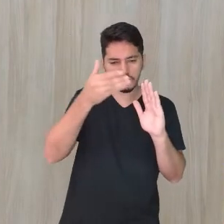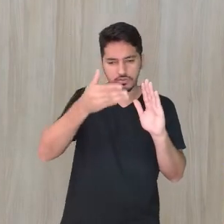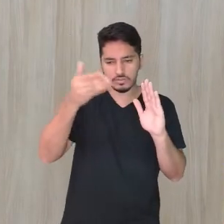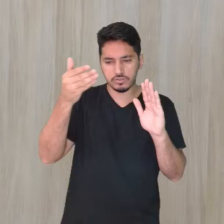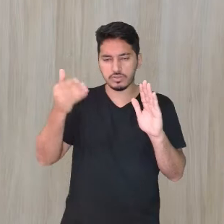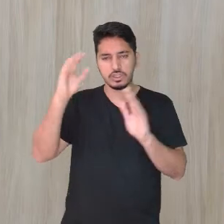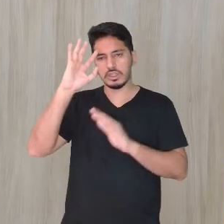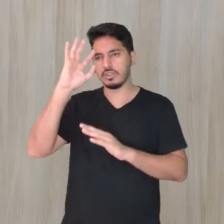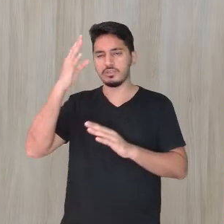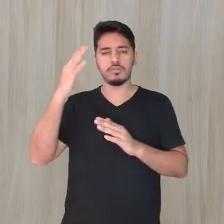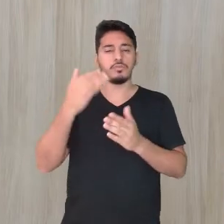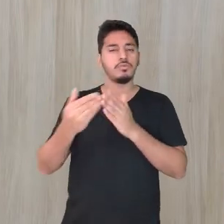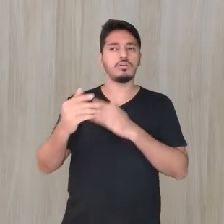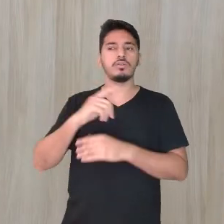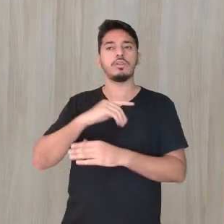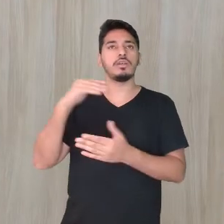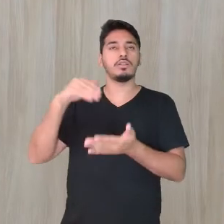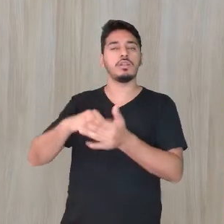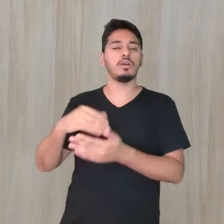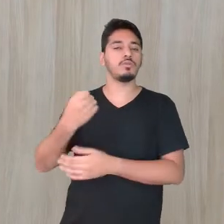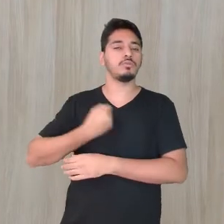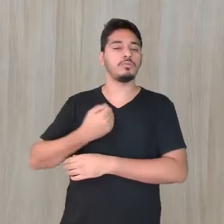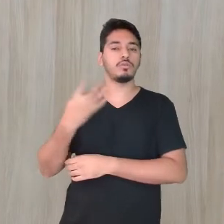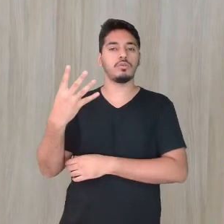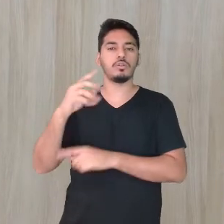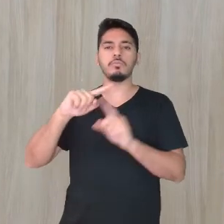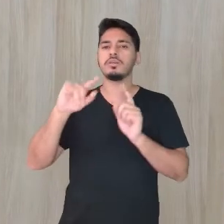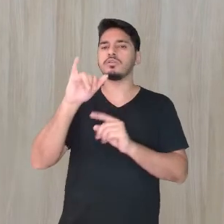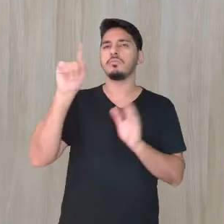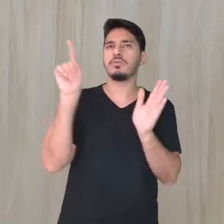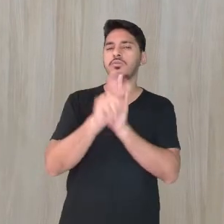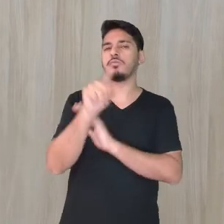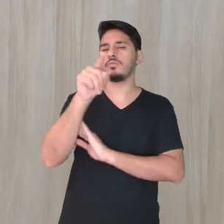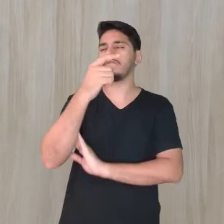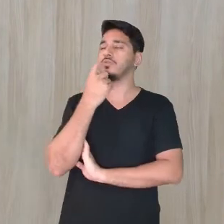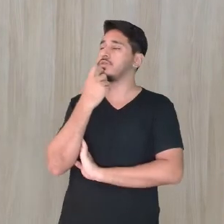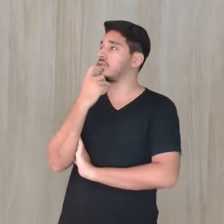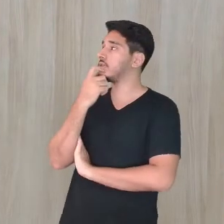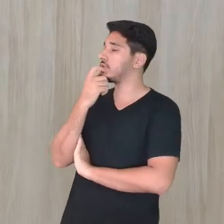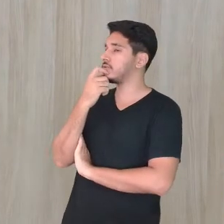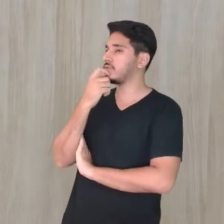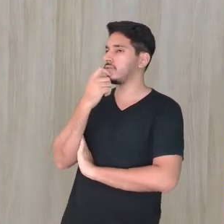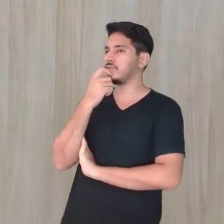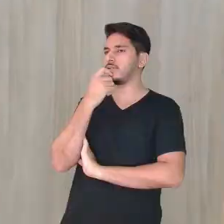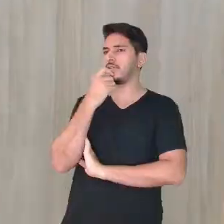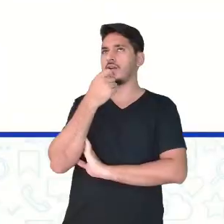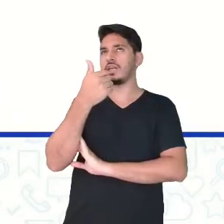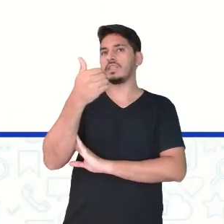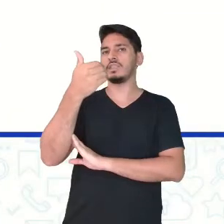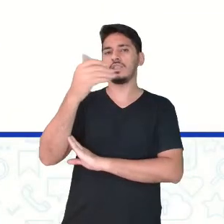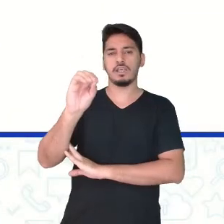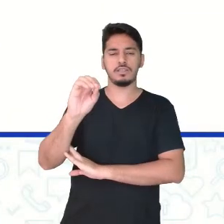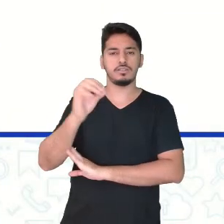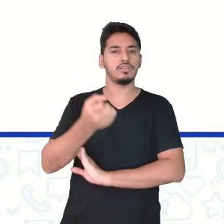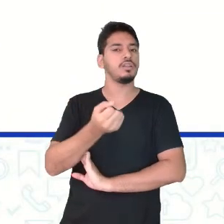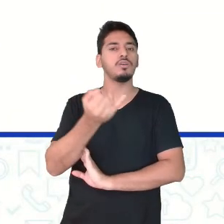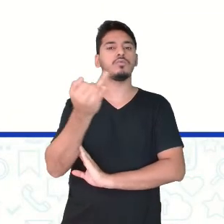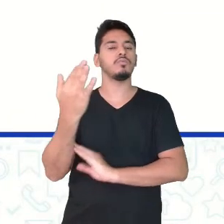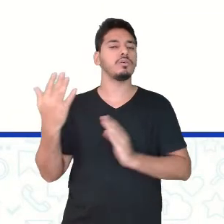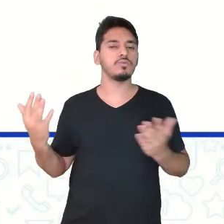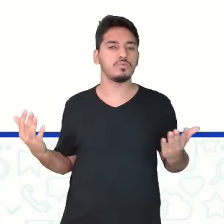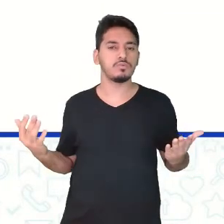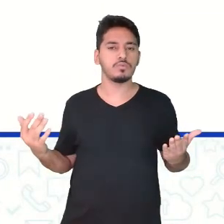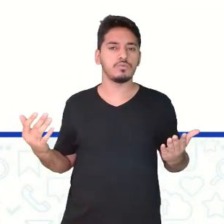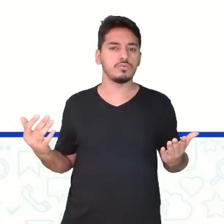qualquer figura. Porque aí eu botei até o número 4. Mas se eu perguntar para você aí, a figura 10 tem quantos